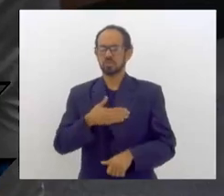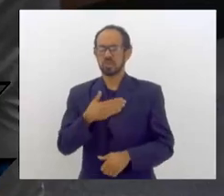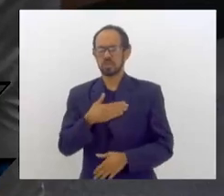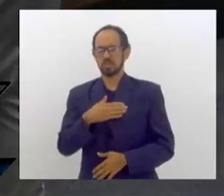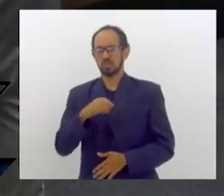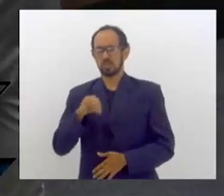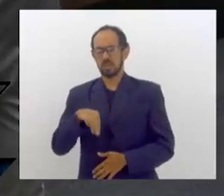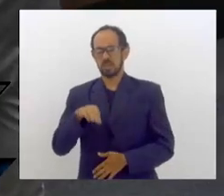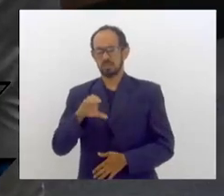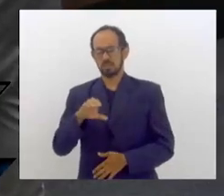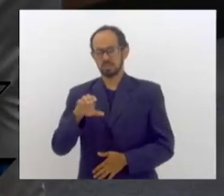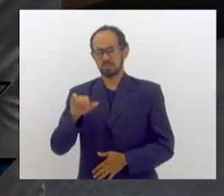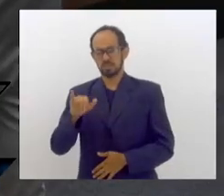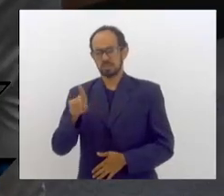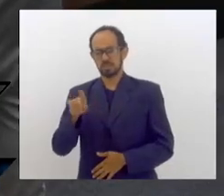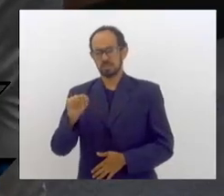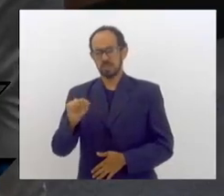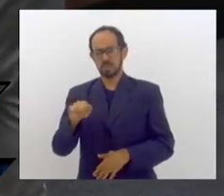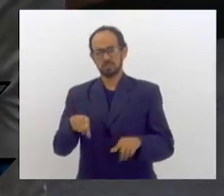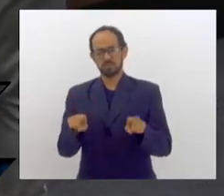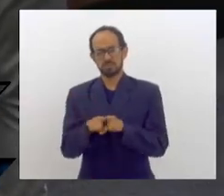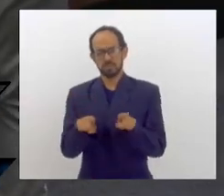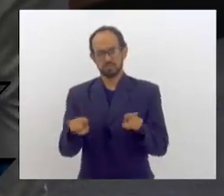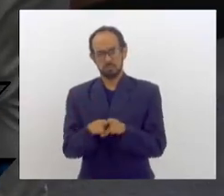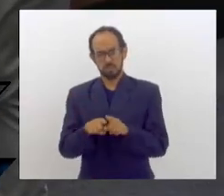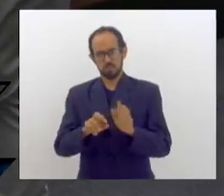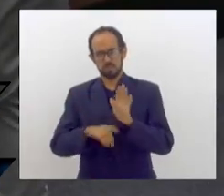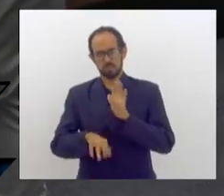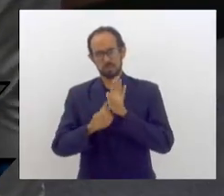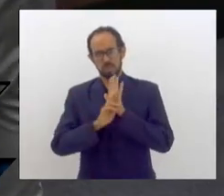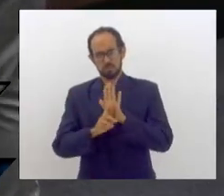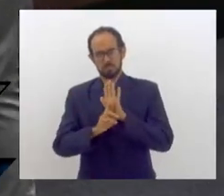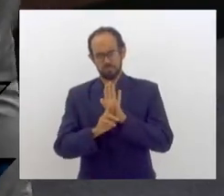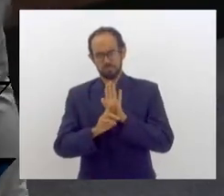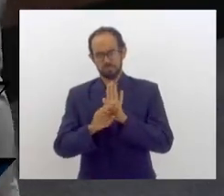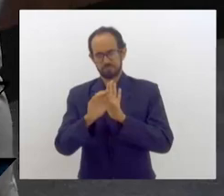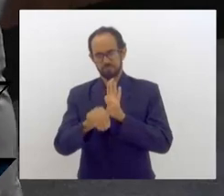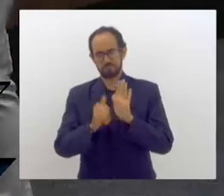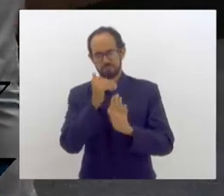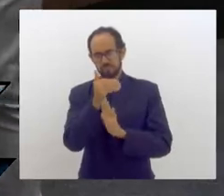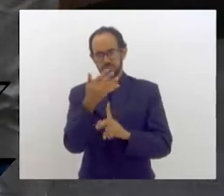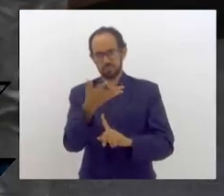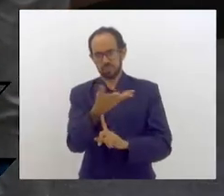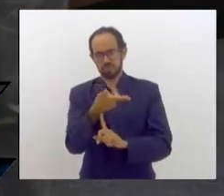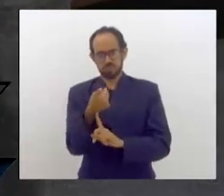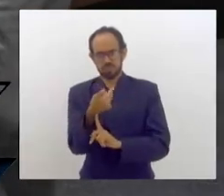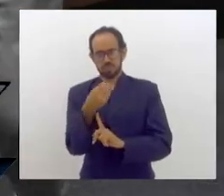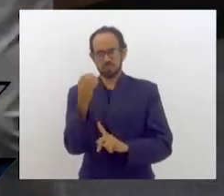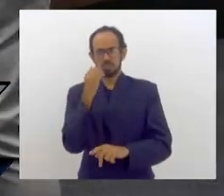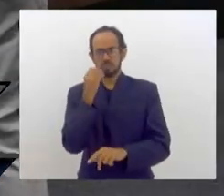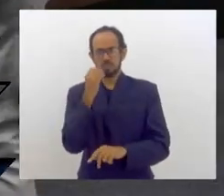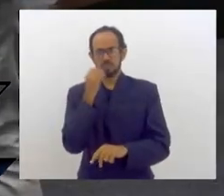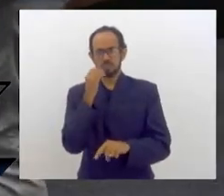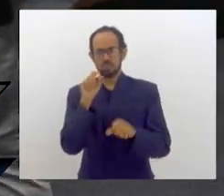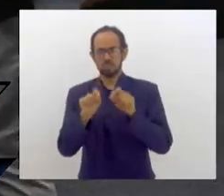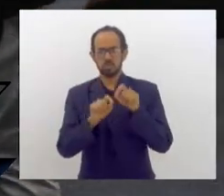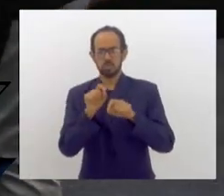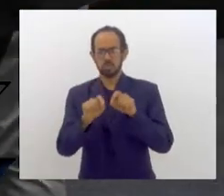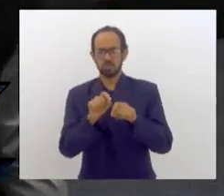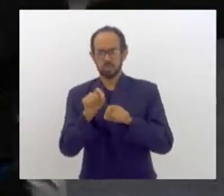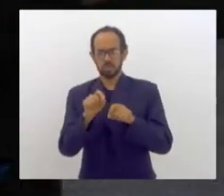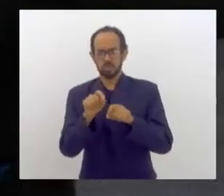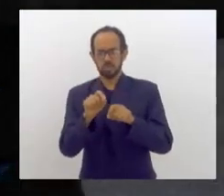essa voz, por ter essa representatividade, por chegar nesse patamar de artista que eu reconheço, ele pudesse também cobrar